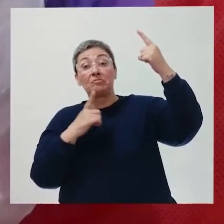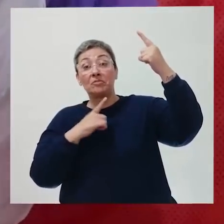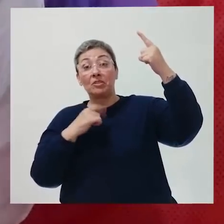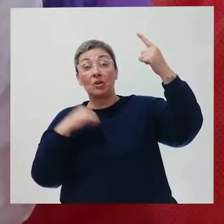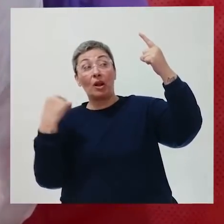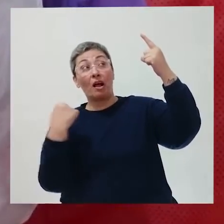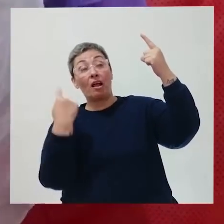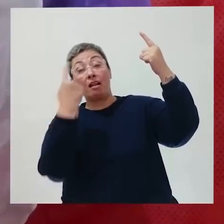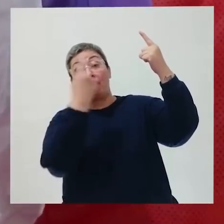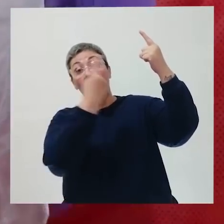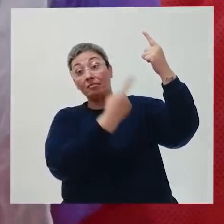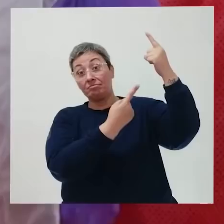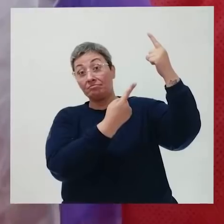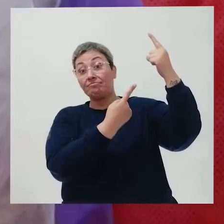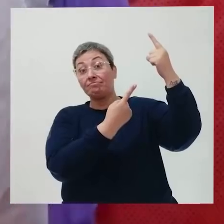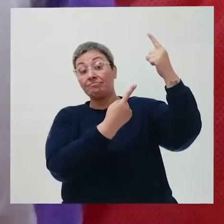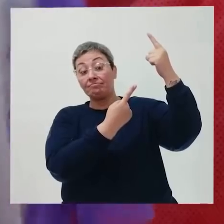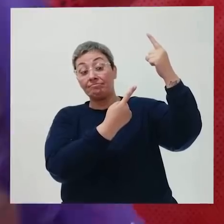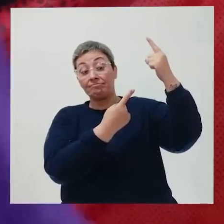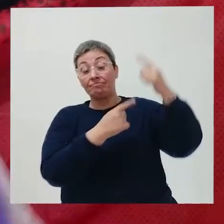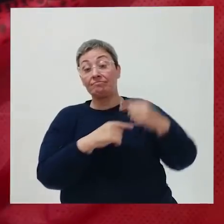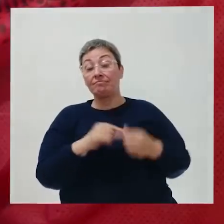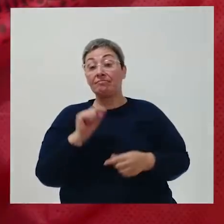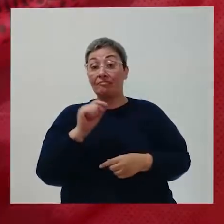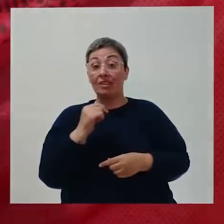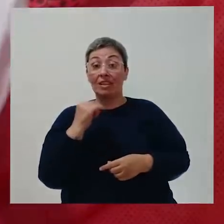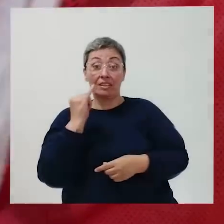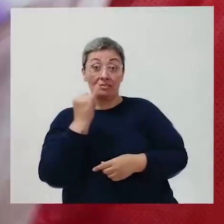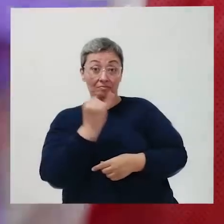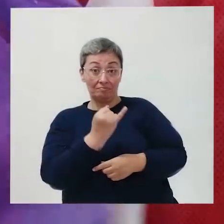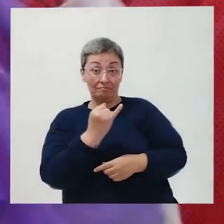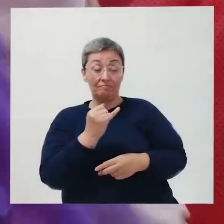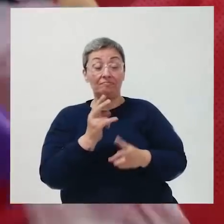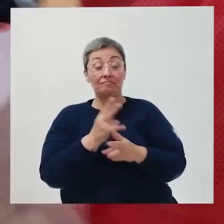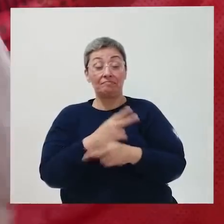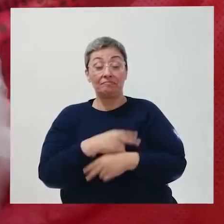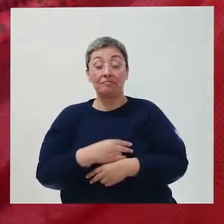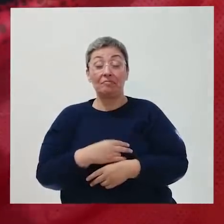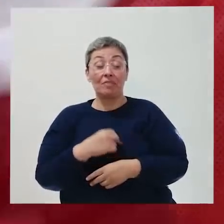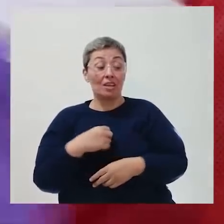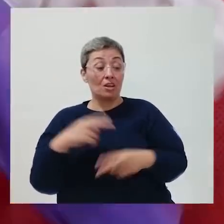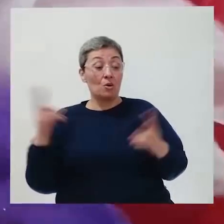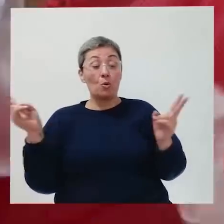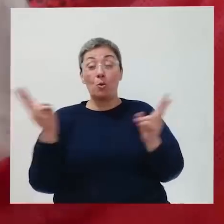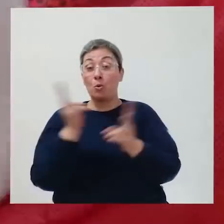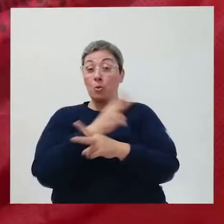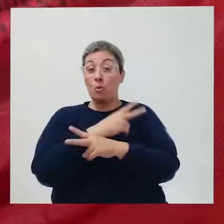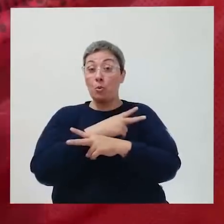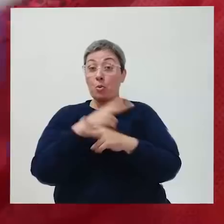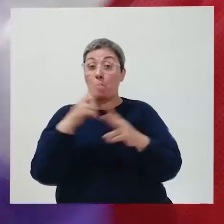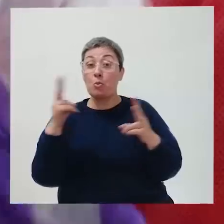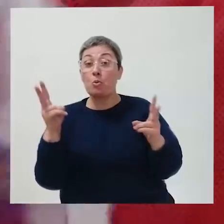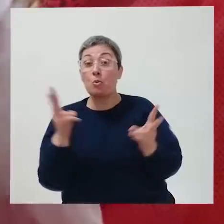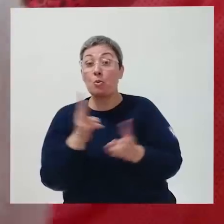do outro lado, e falava para ele: